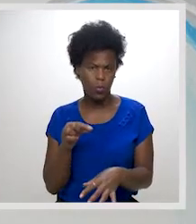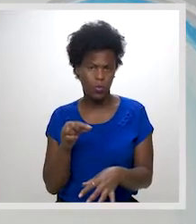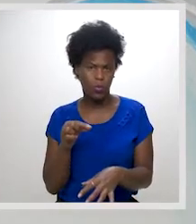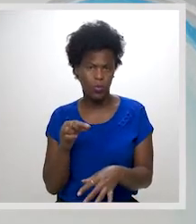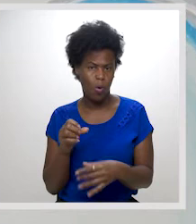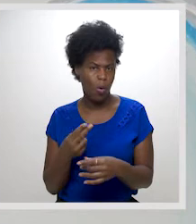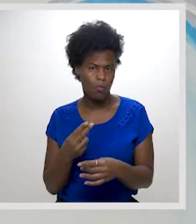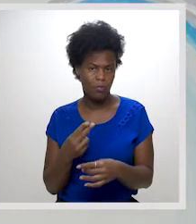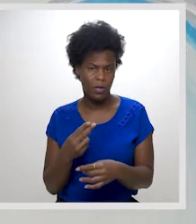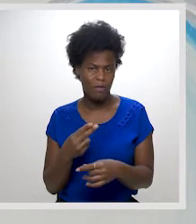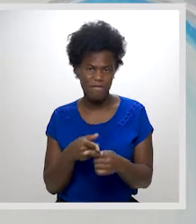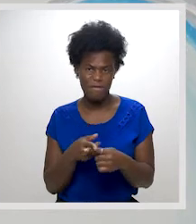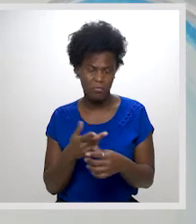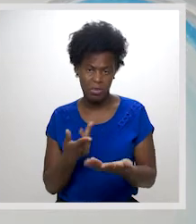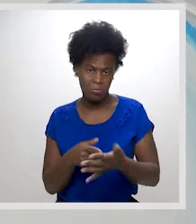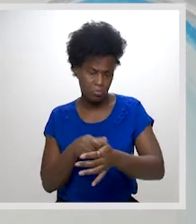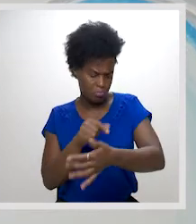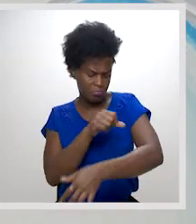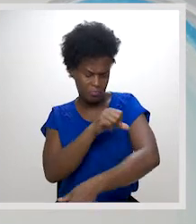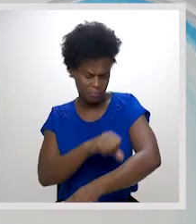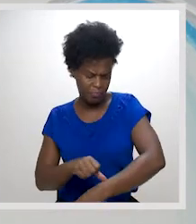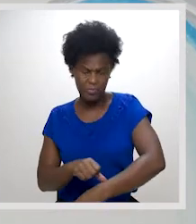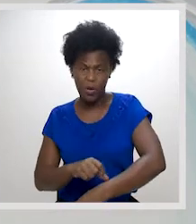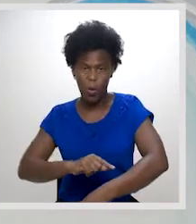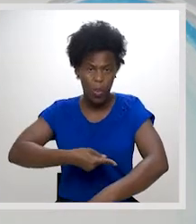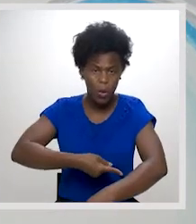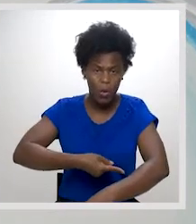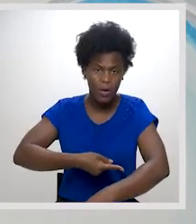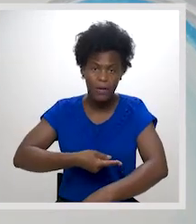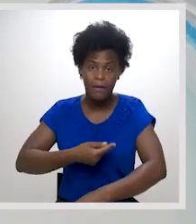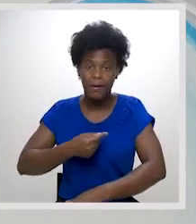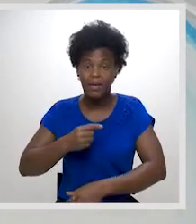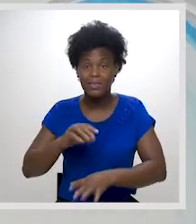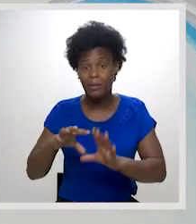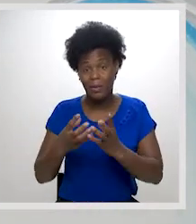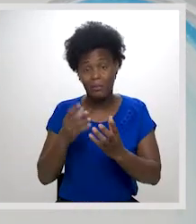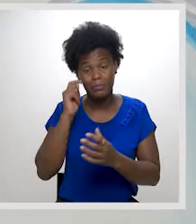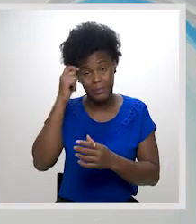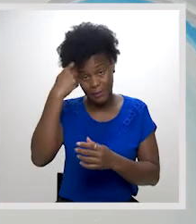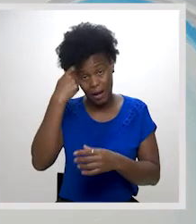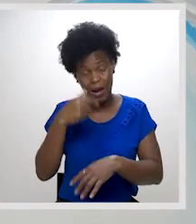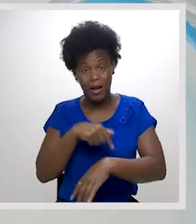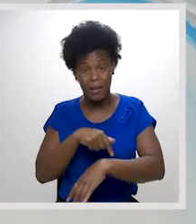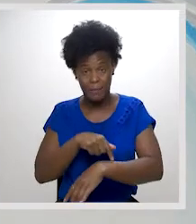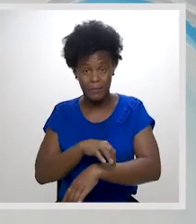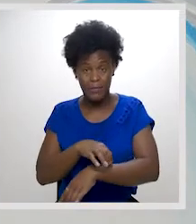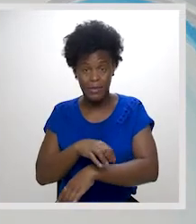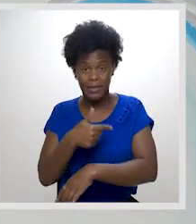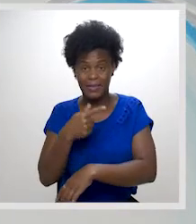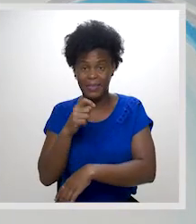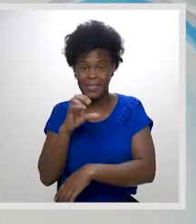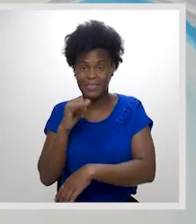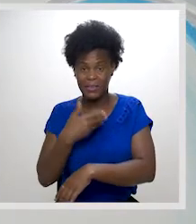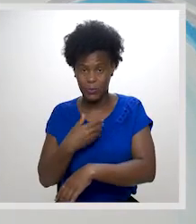ou um material cortante ou perfurante, geralmente afeta a pele, afeta o